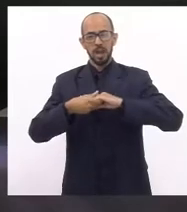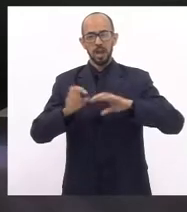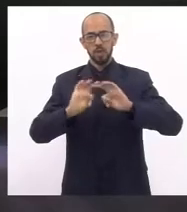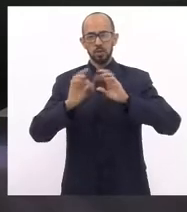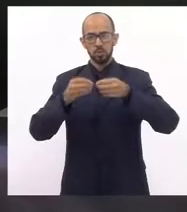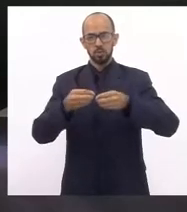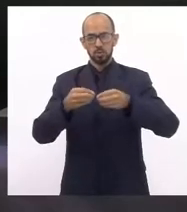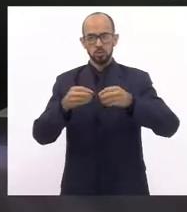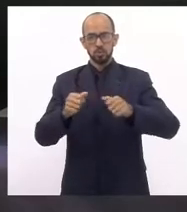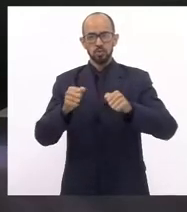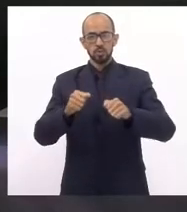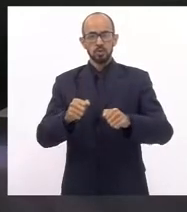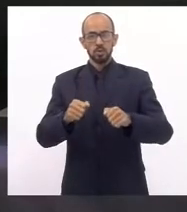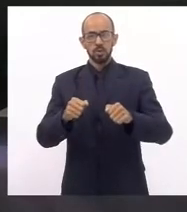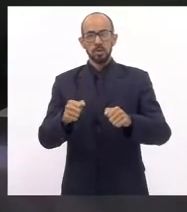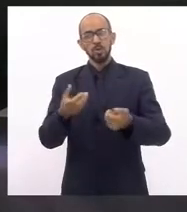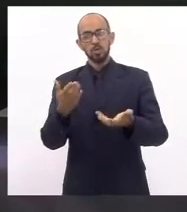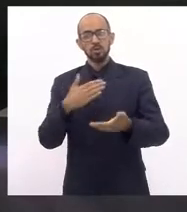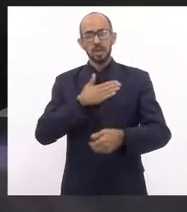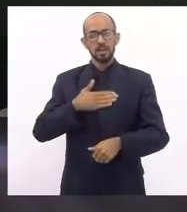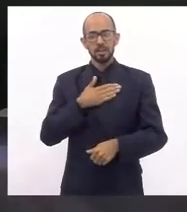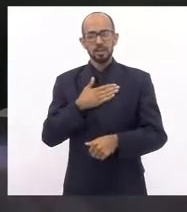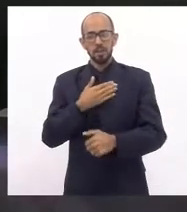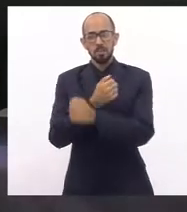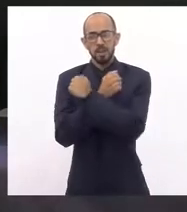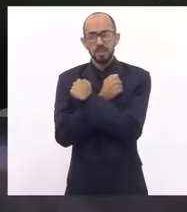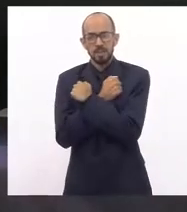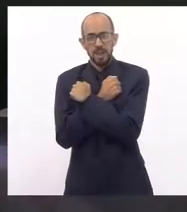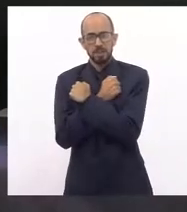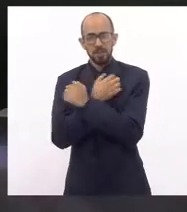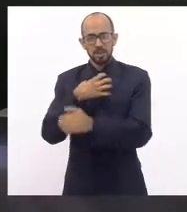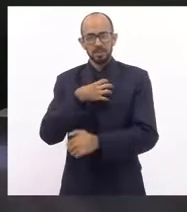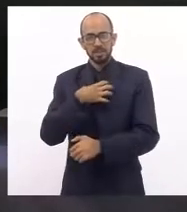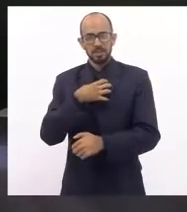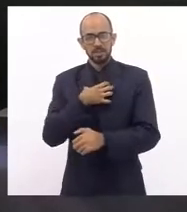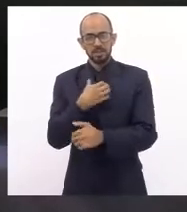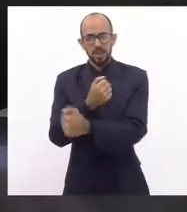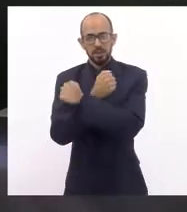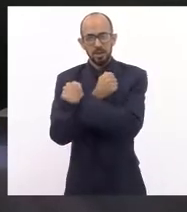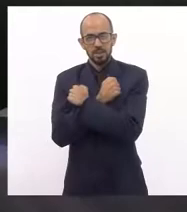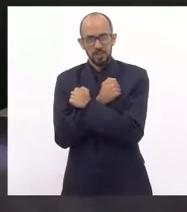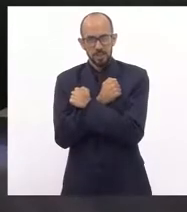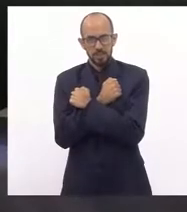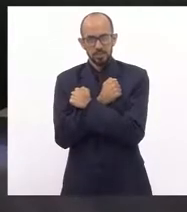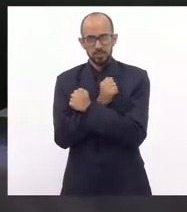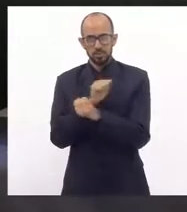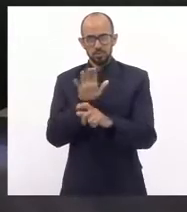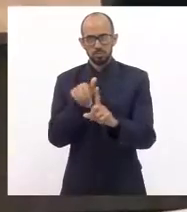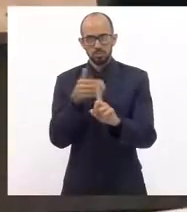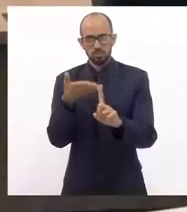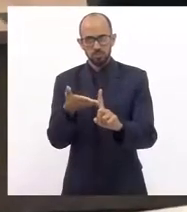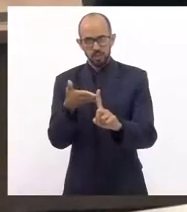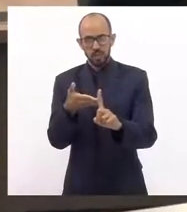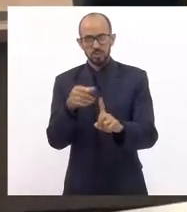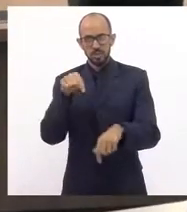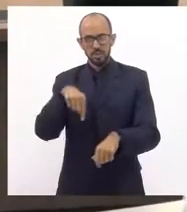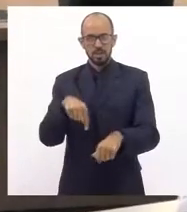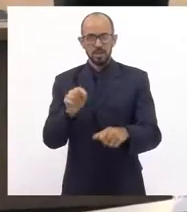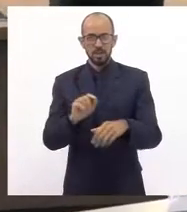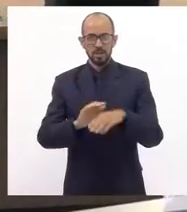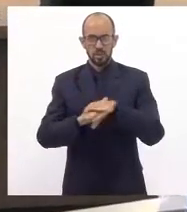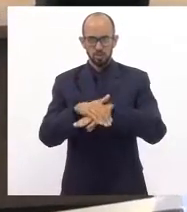Sei que pude abraçar, falar com alguns, mas sintam-se abraçados, sintam-se privilegiados dentro dessa noite.